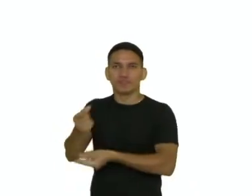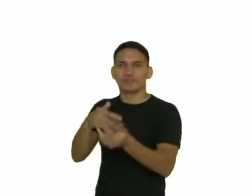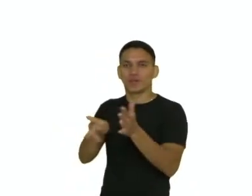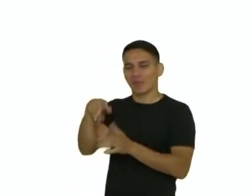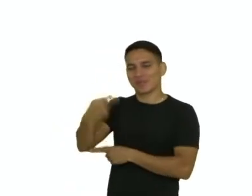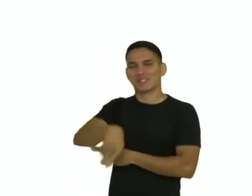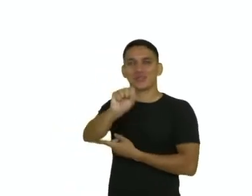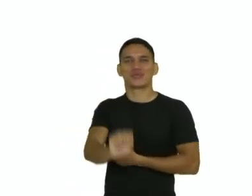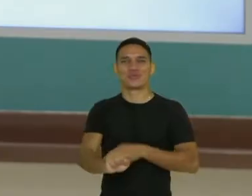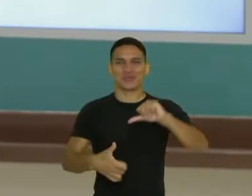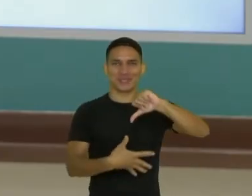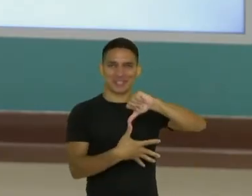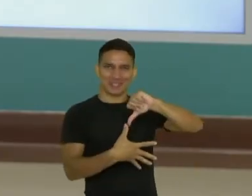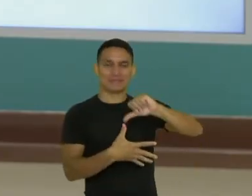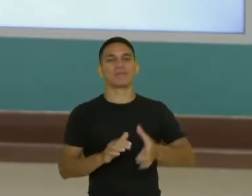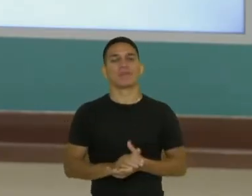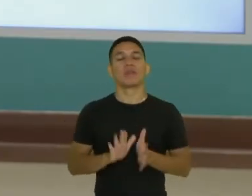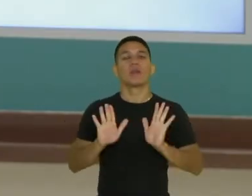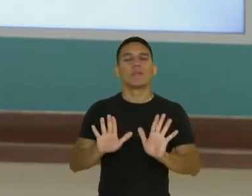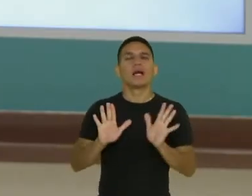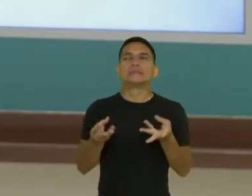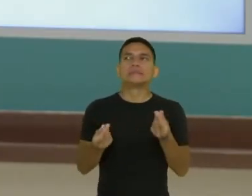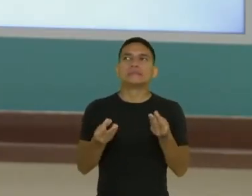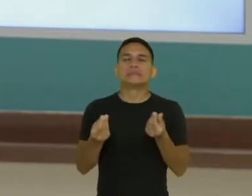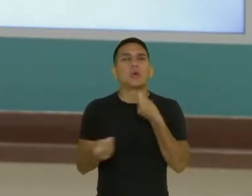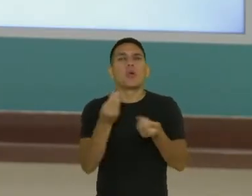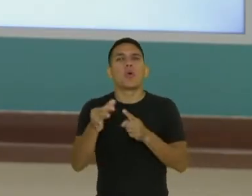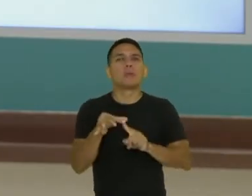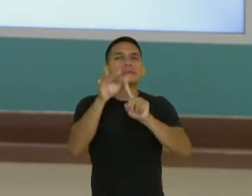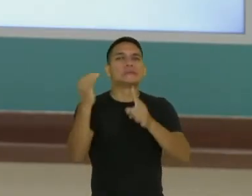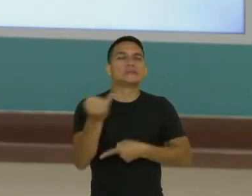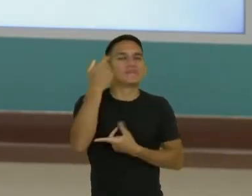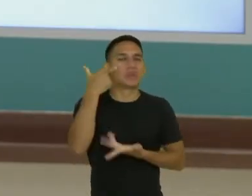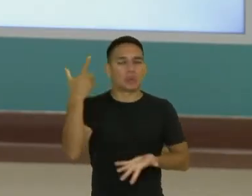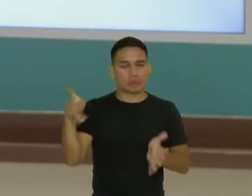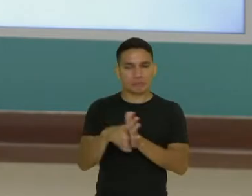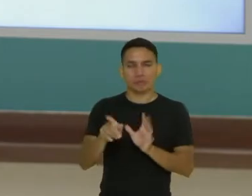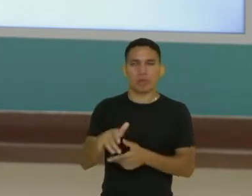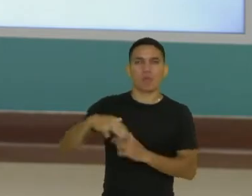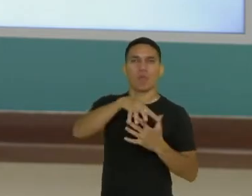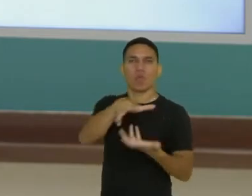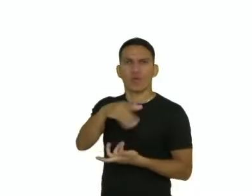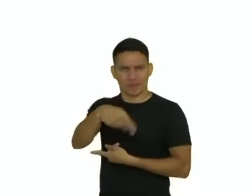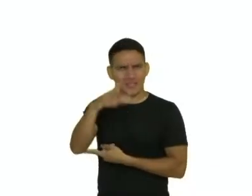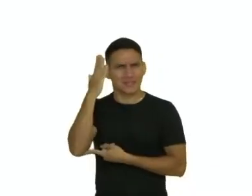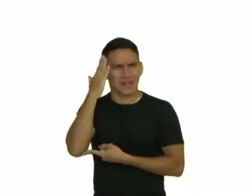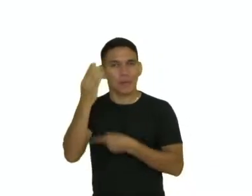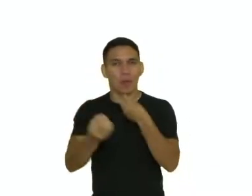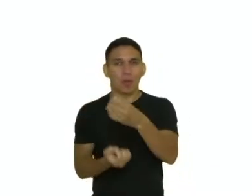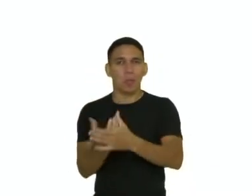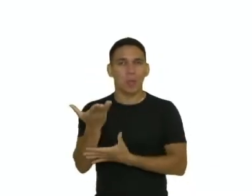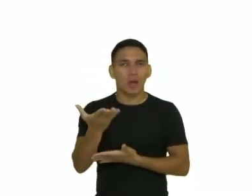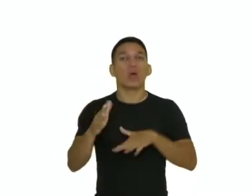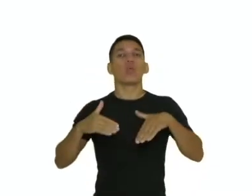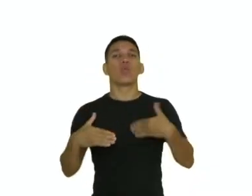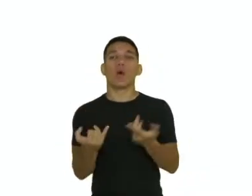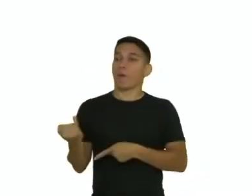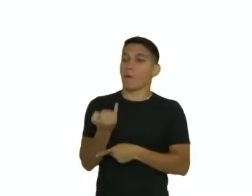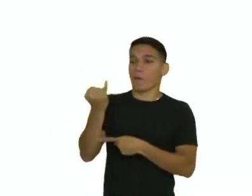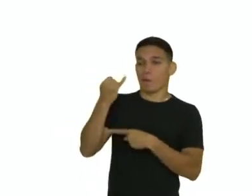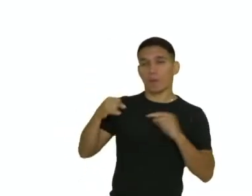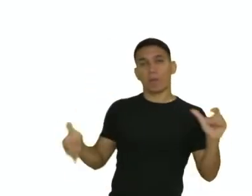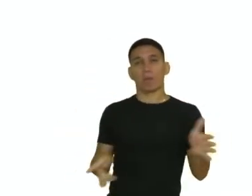mercado mundial. Mas afinal de contas, você sabe como surgiu o Mercosul? E qual a sua importância na